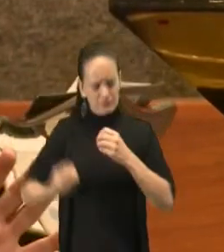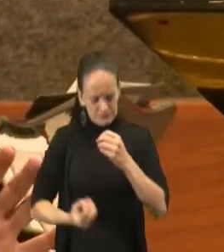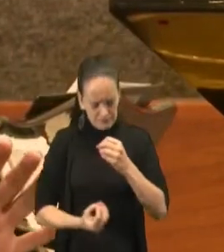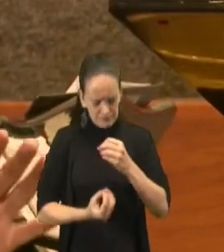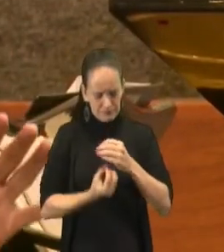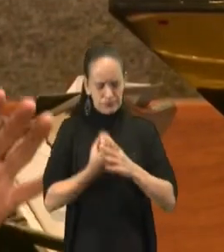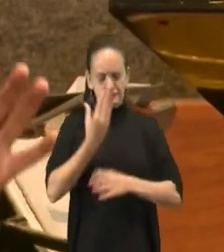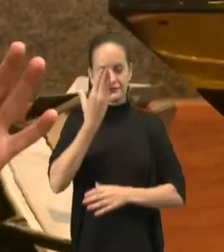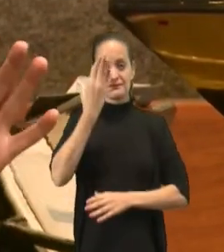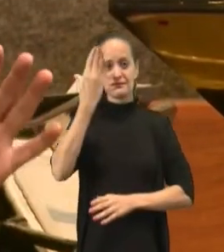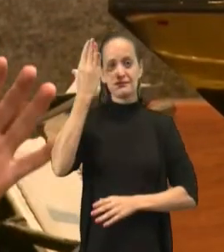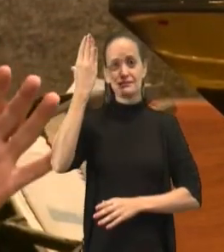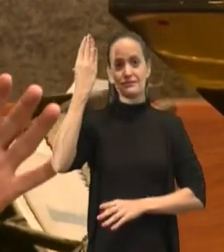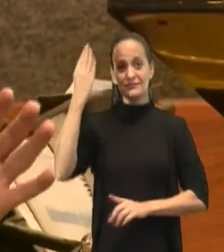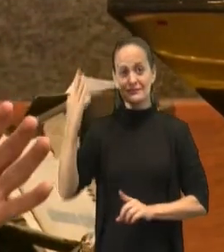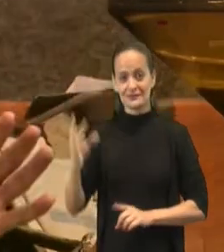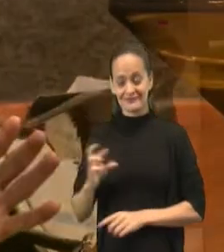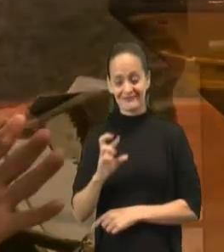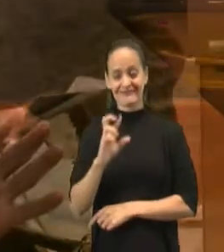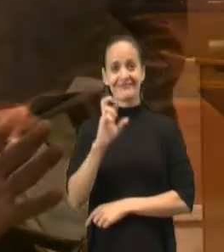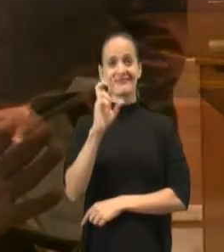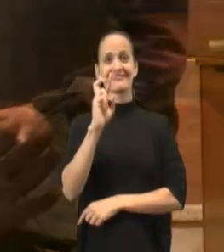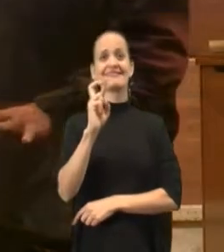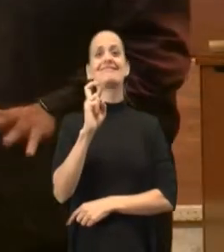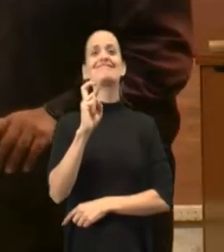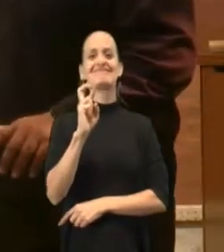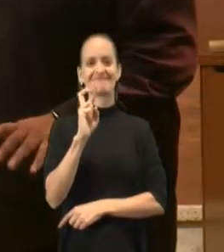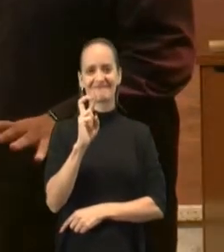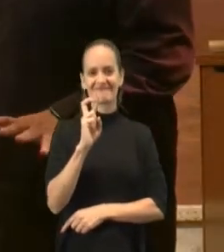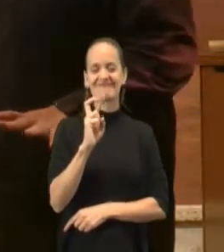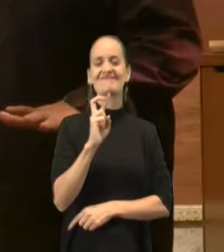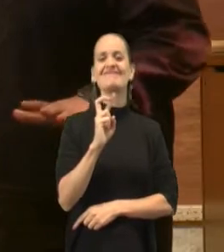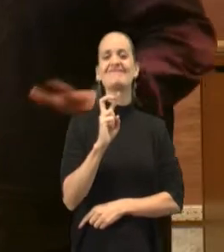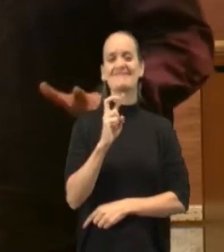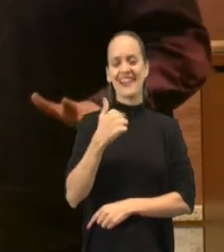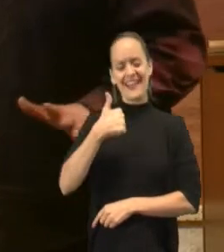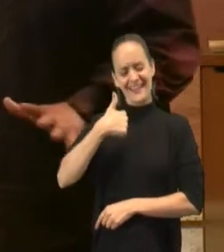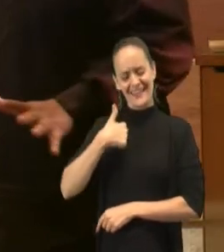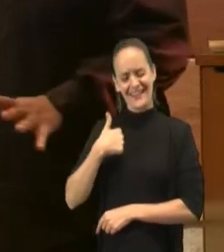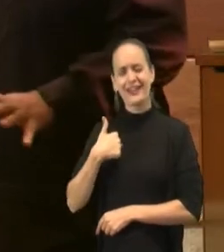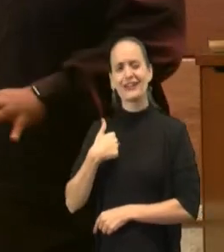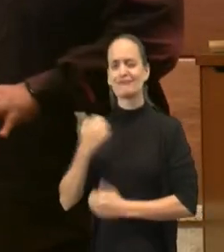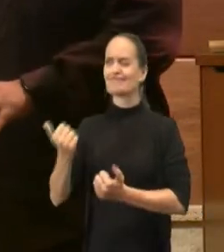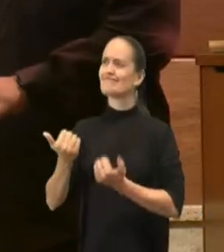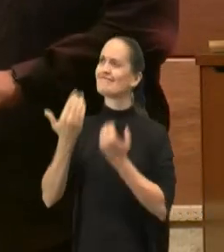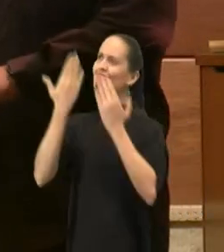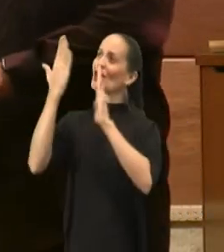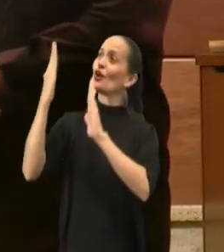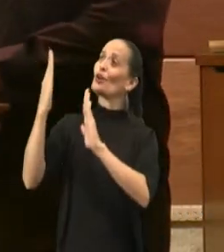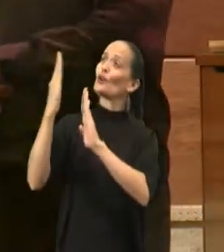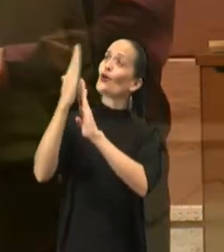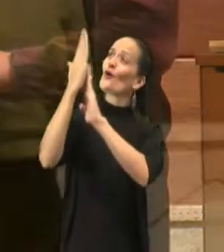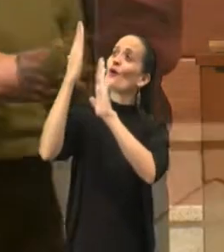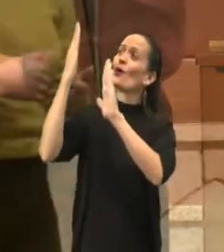antes de nascer. Te louvo